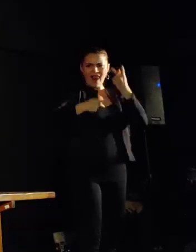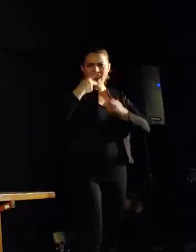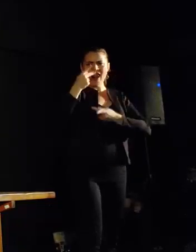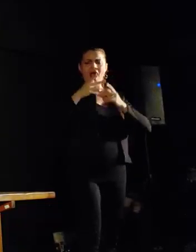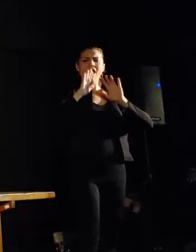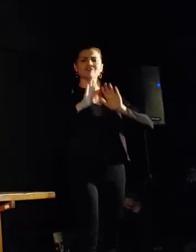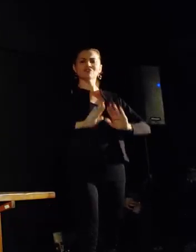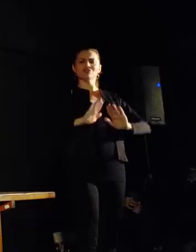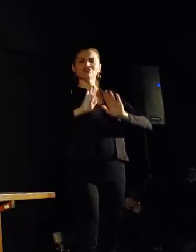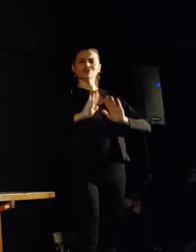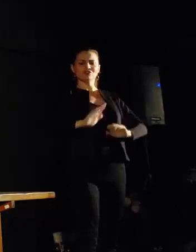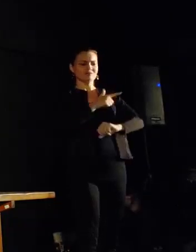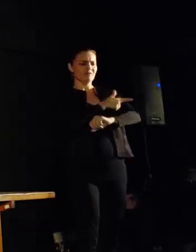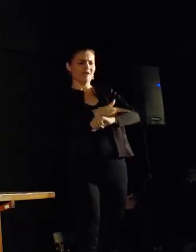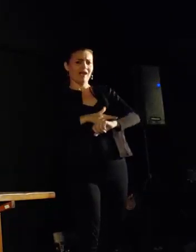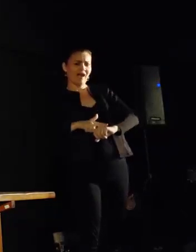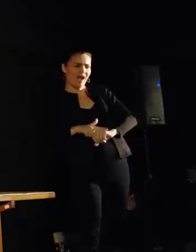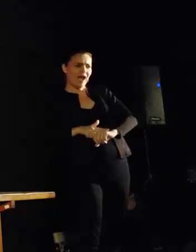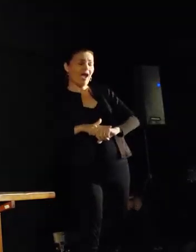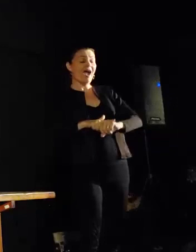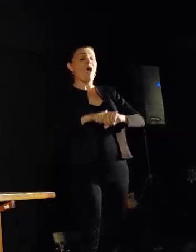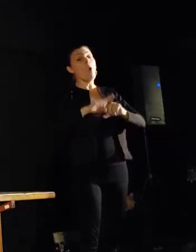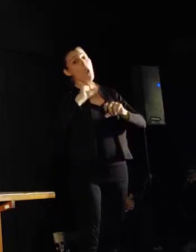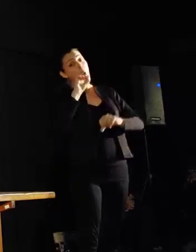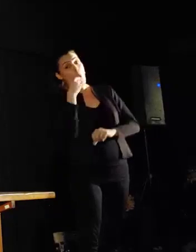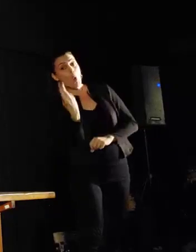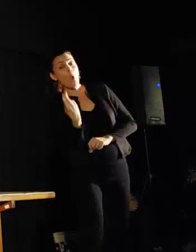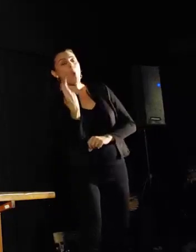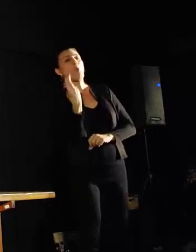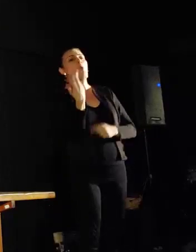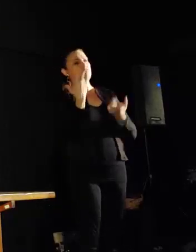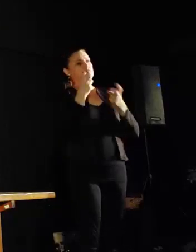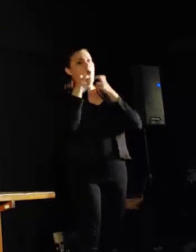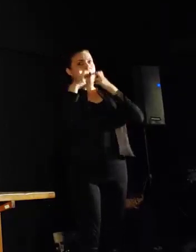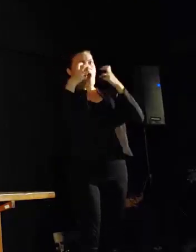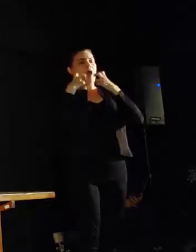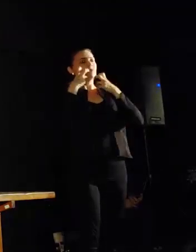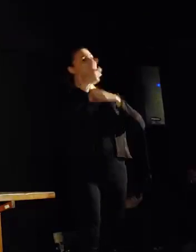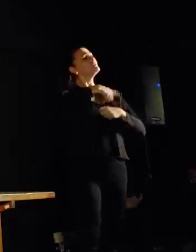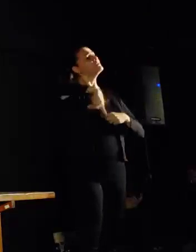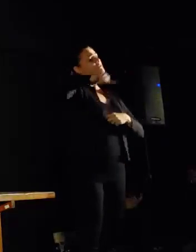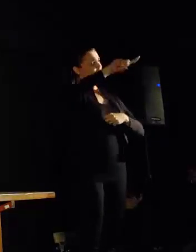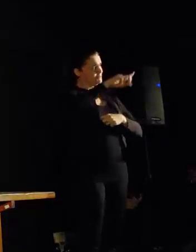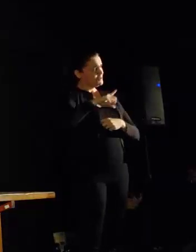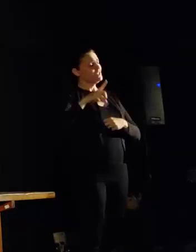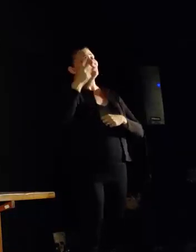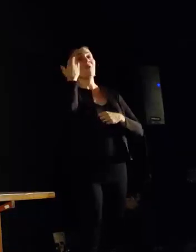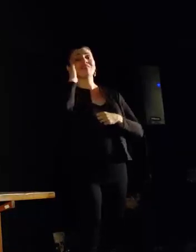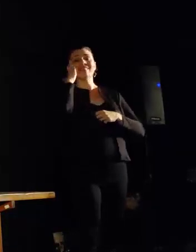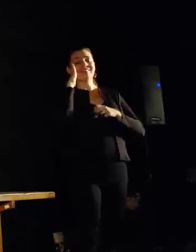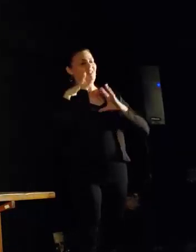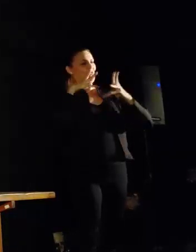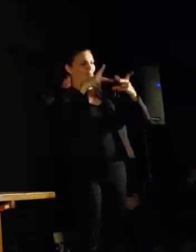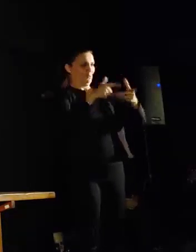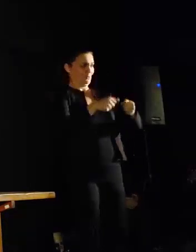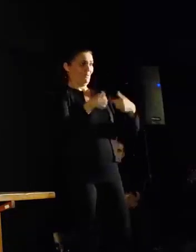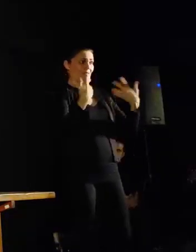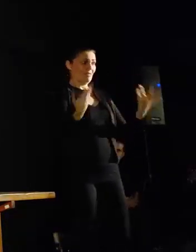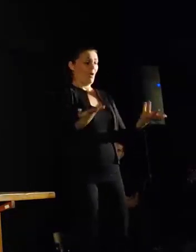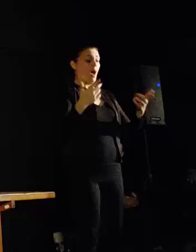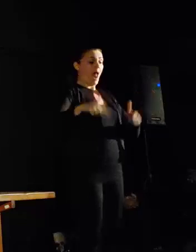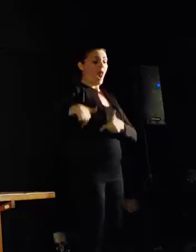tudo. É claro que não é isso, são adesões a formas de vidas distintas. A luta é uma luta entre formas de